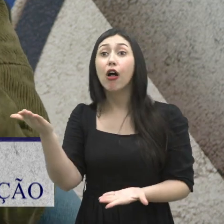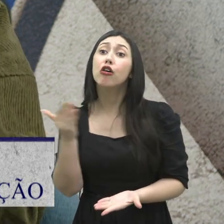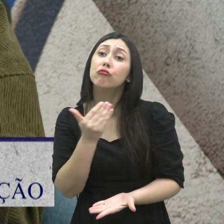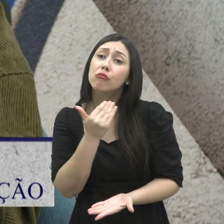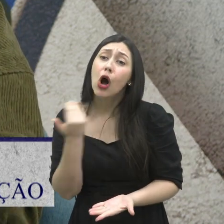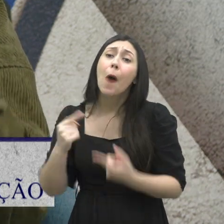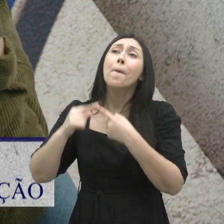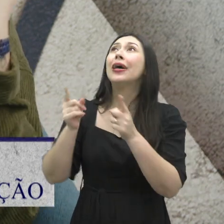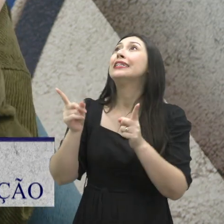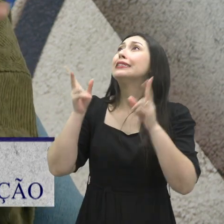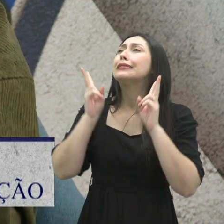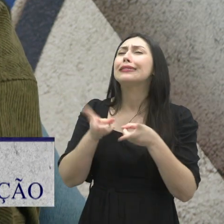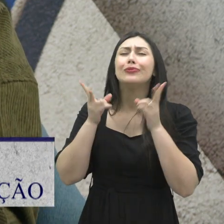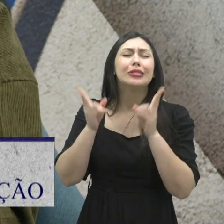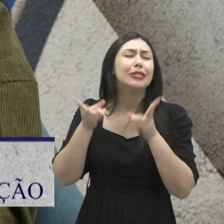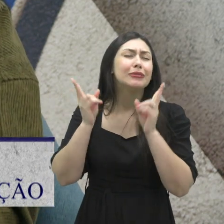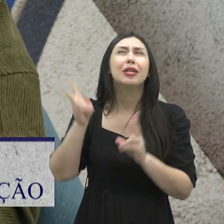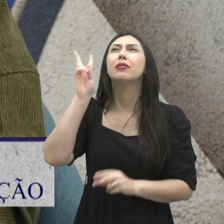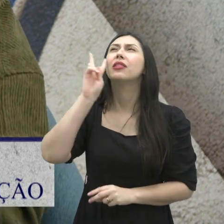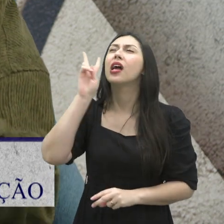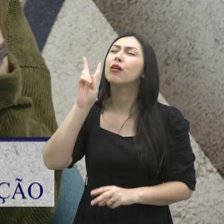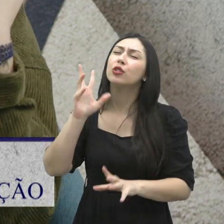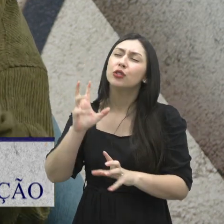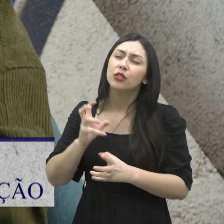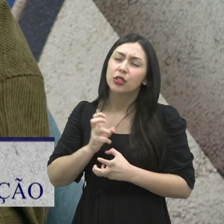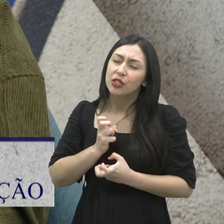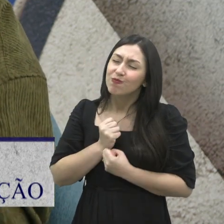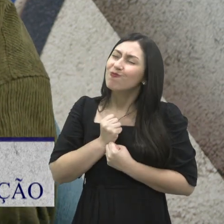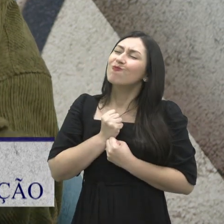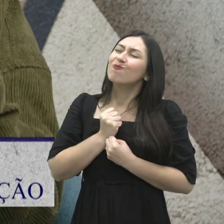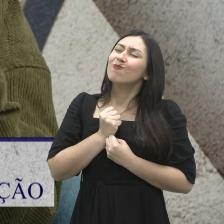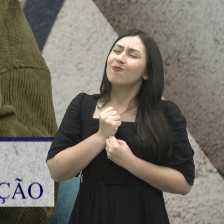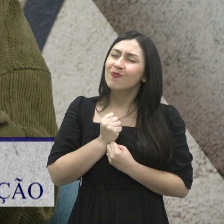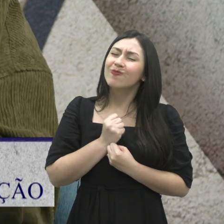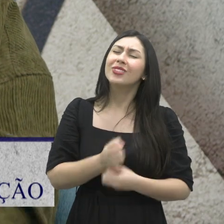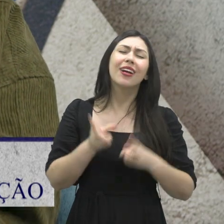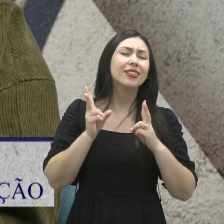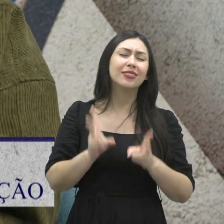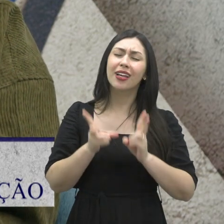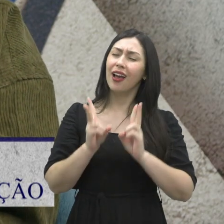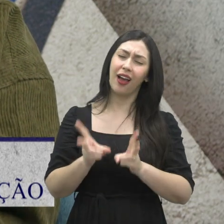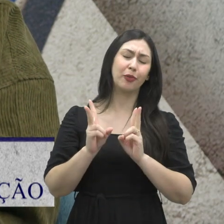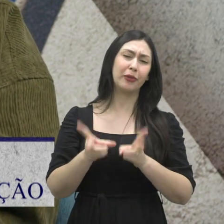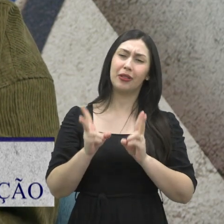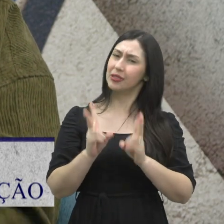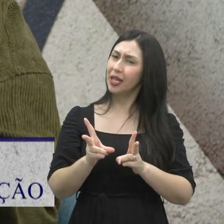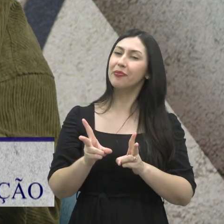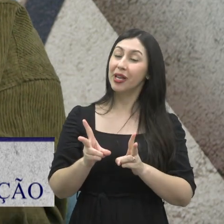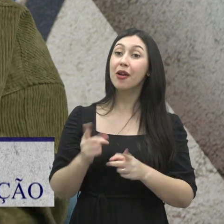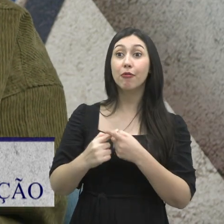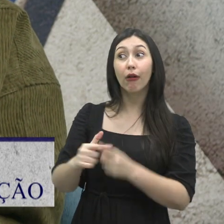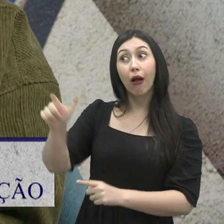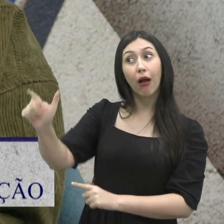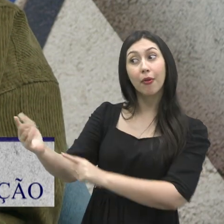levo ela comigo em todos os lugares que eu vou, todas as aulas que eu vou dar, todos os treinamentos que eu participo, e ela me apresentou